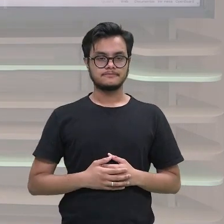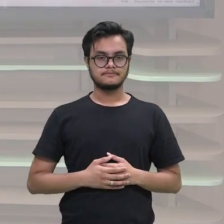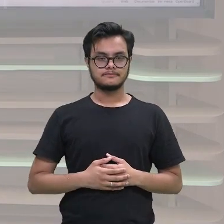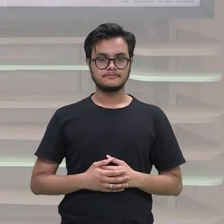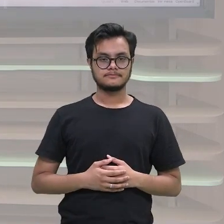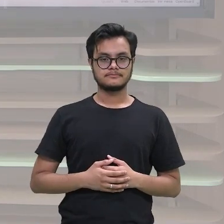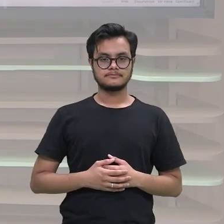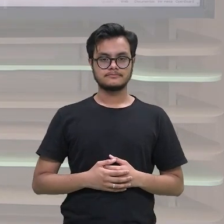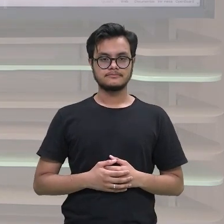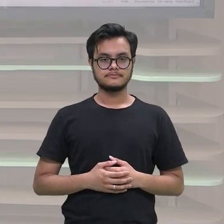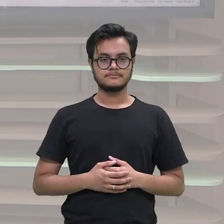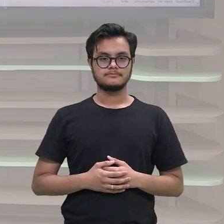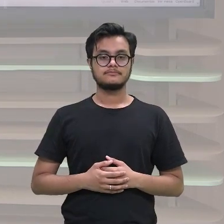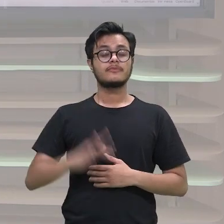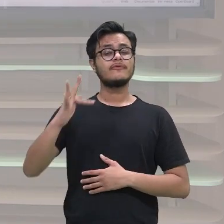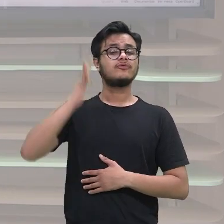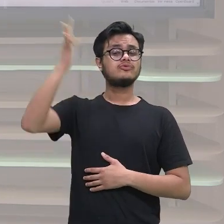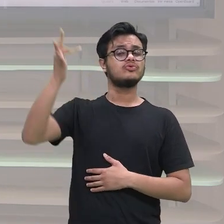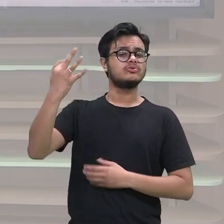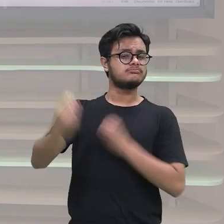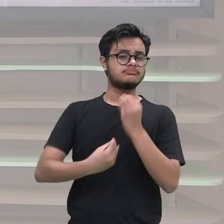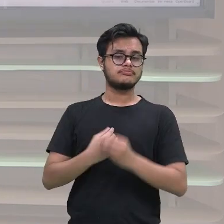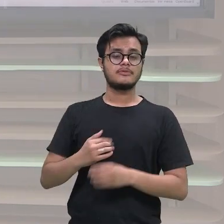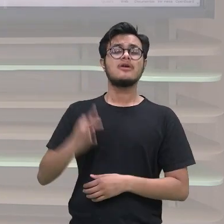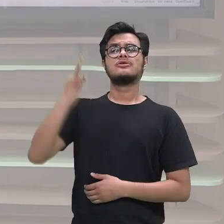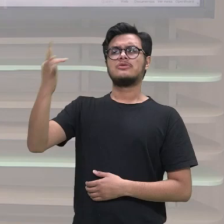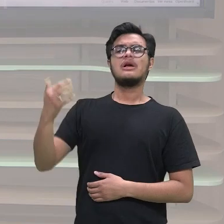no presente. No futuro,